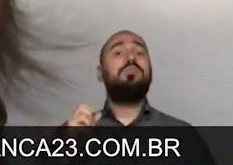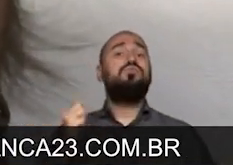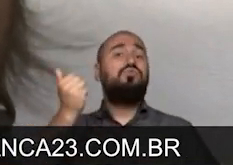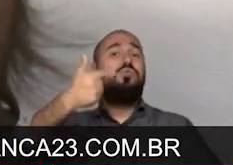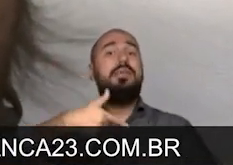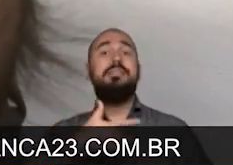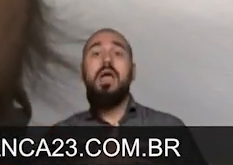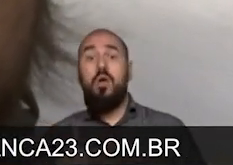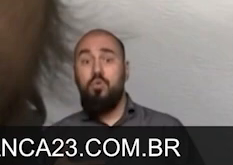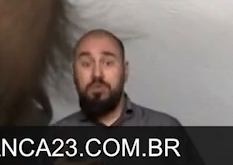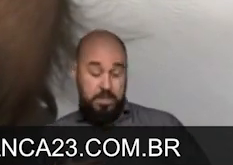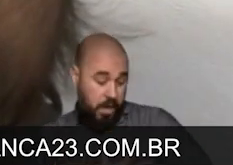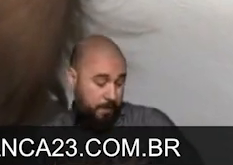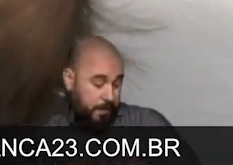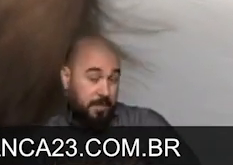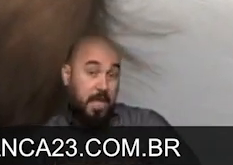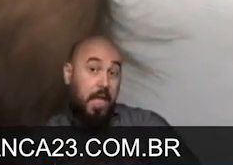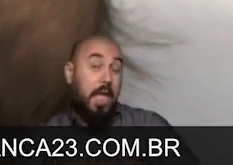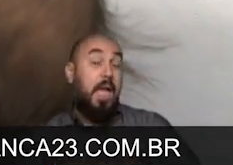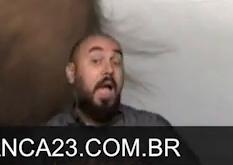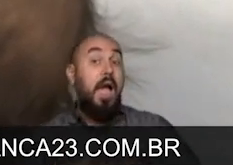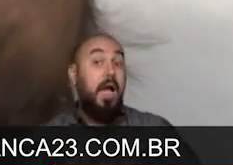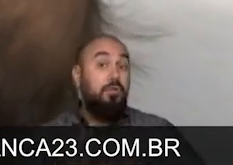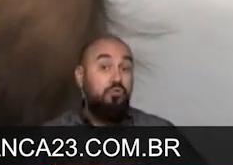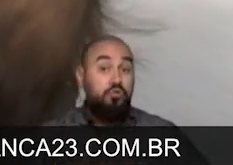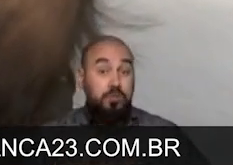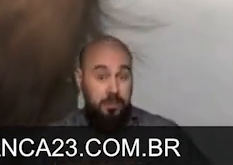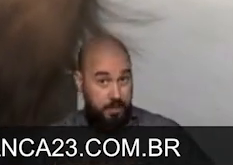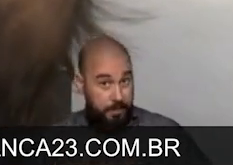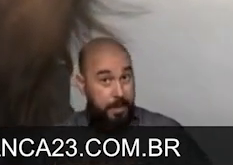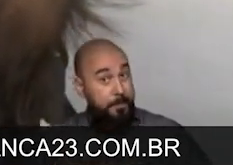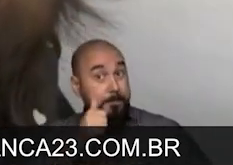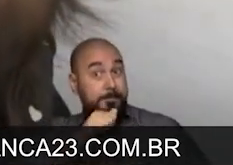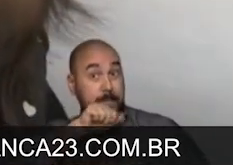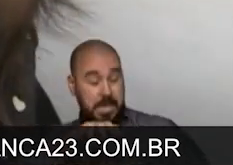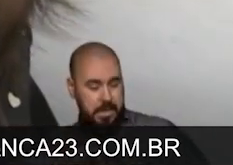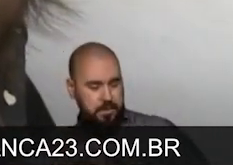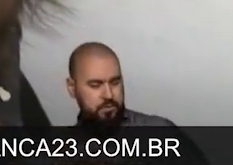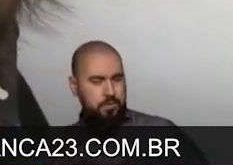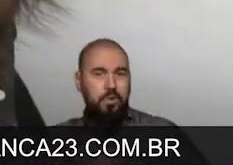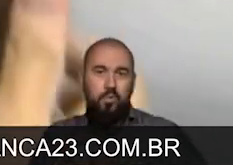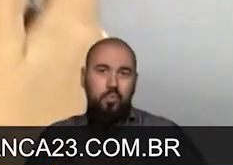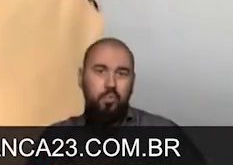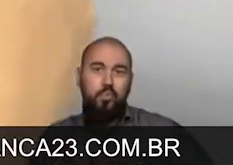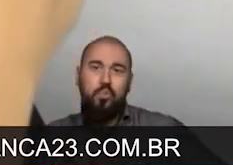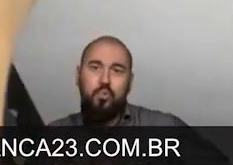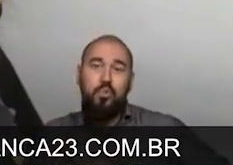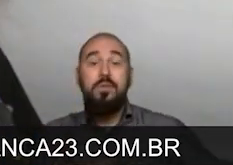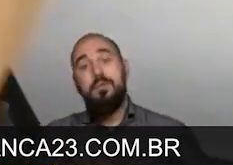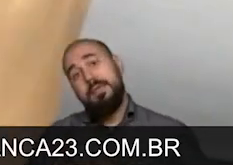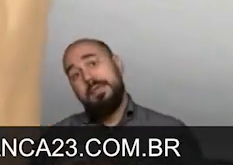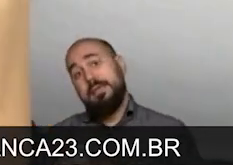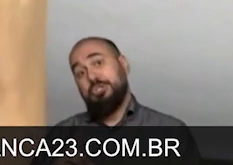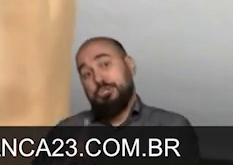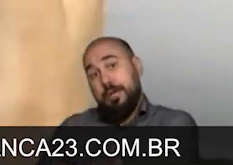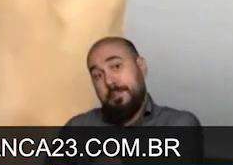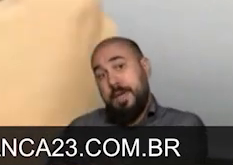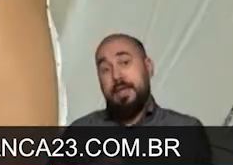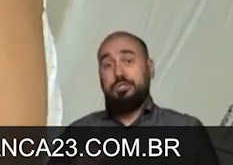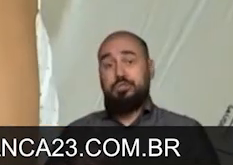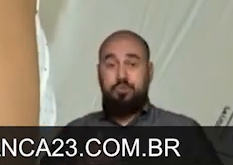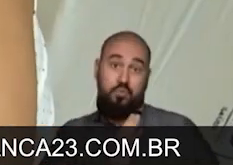Amamentar pode reduzir o risco de doenças para a mãe, como diabetes e problemas cardiovasculares, câncer de ovário e